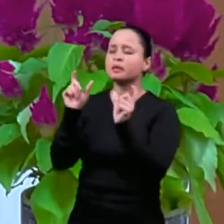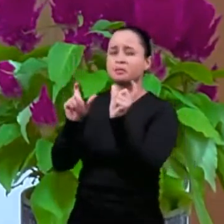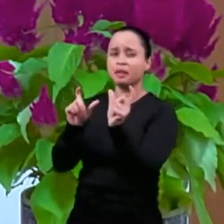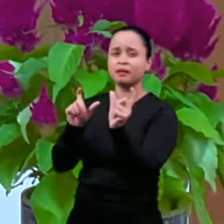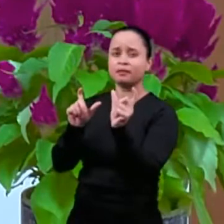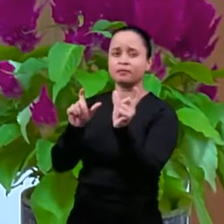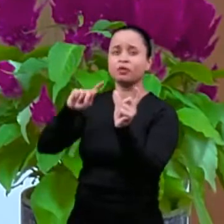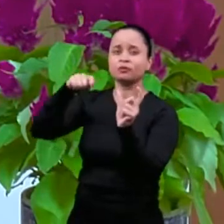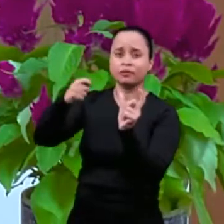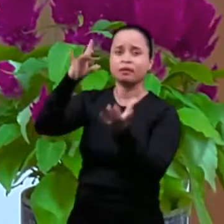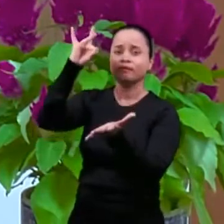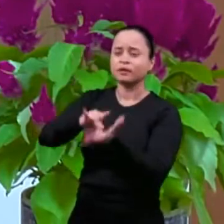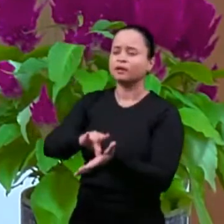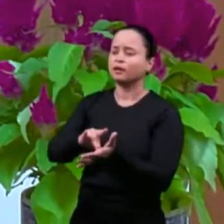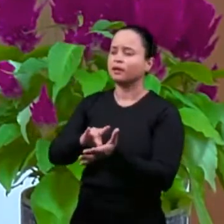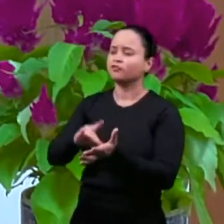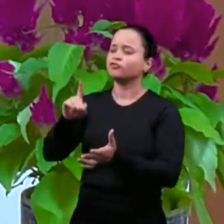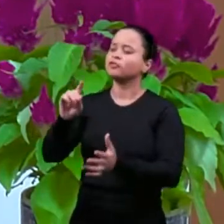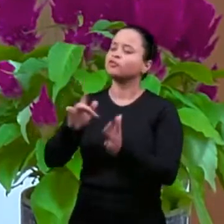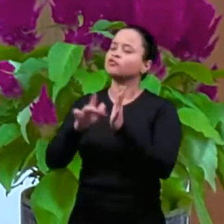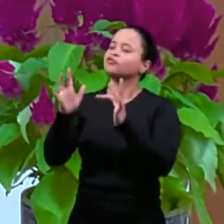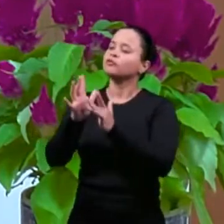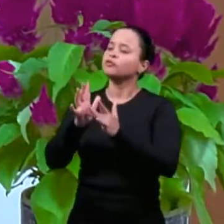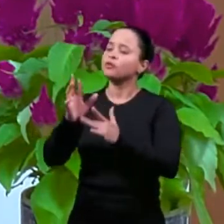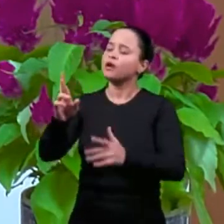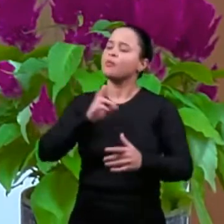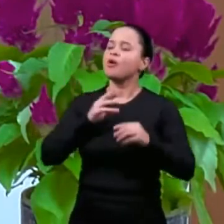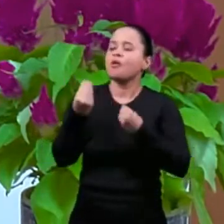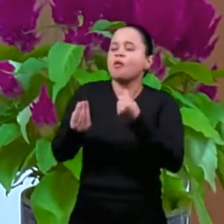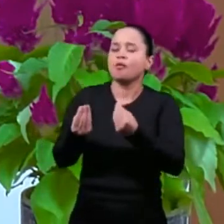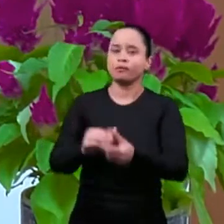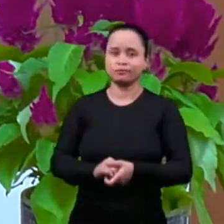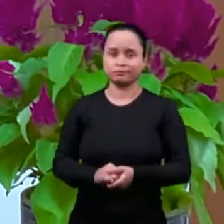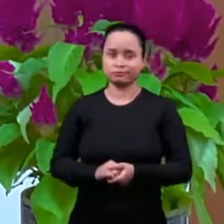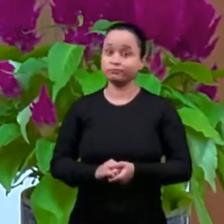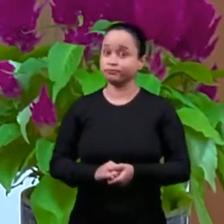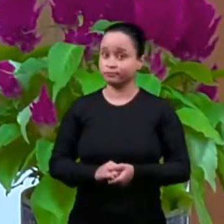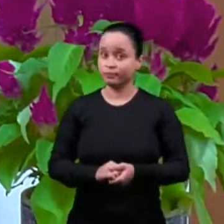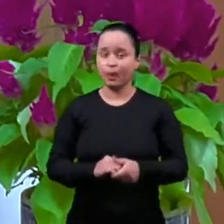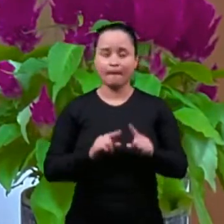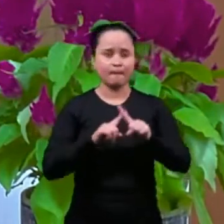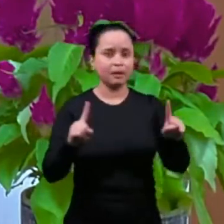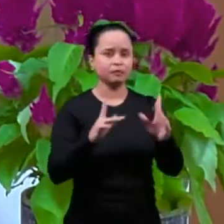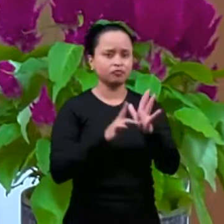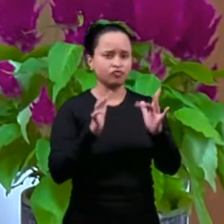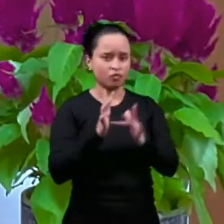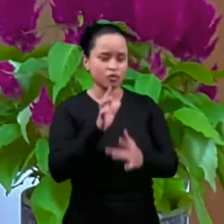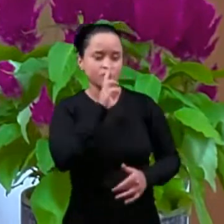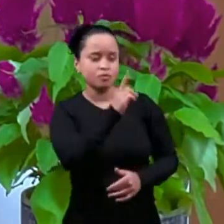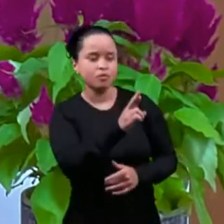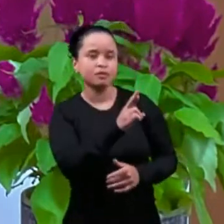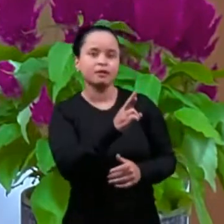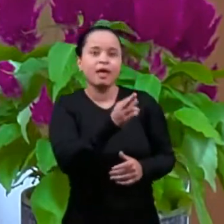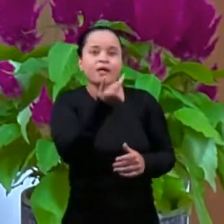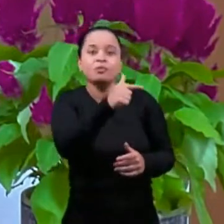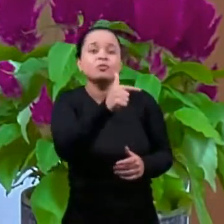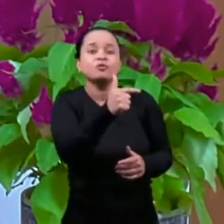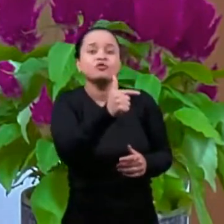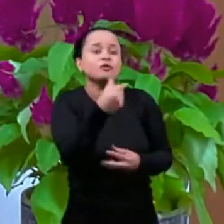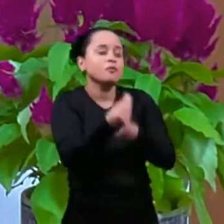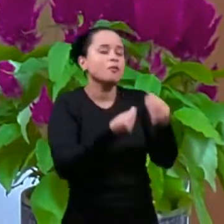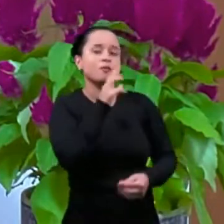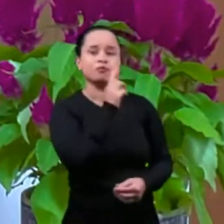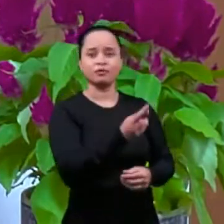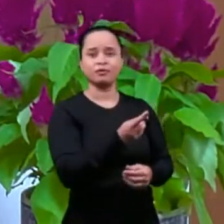Jesus não tinha como responder e nem iria responder, porque a verdade de Jesus